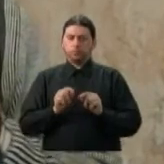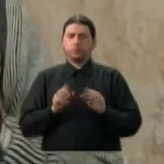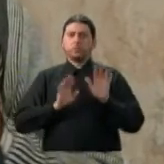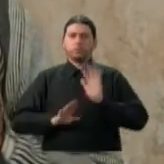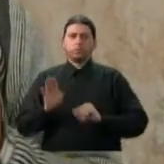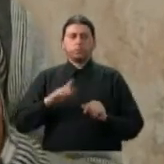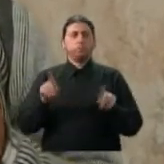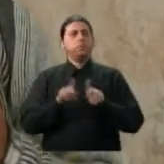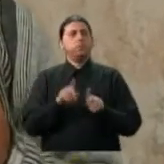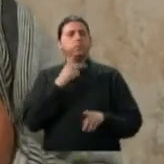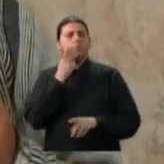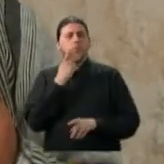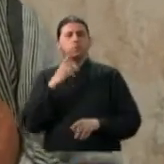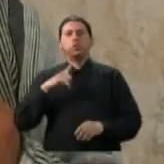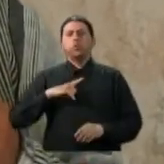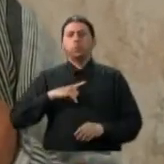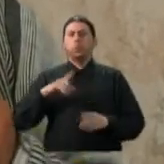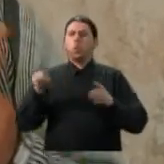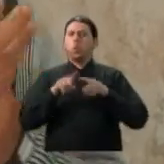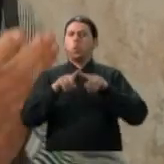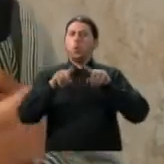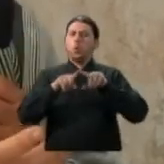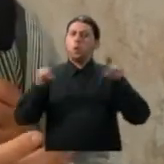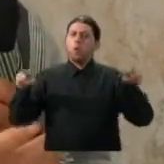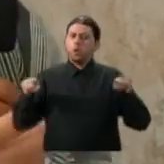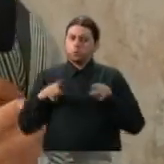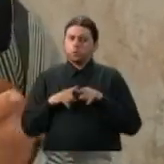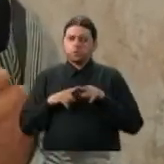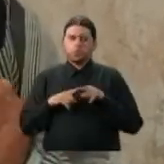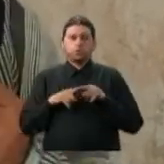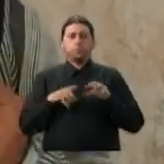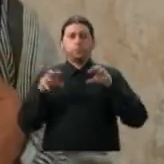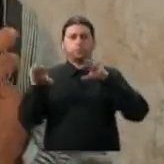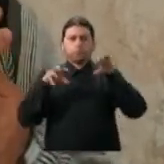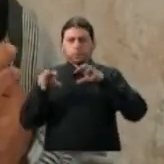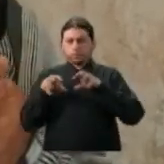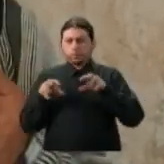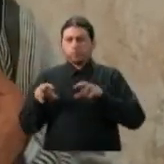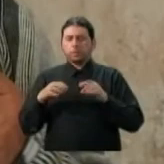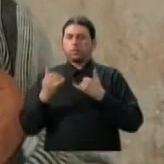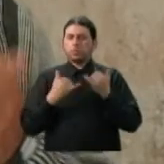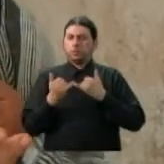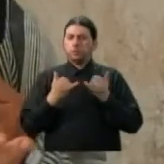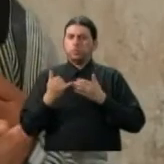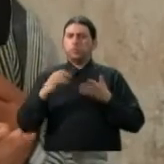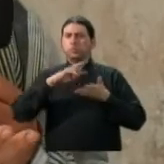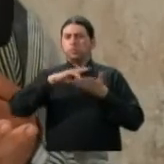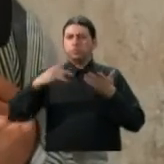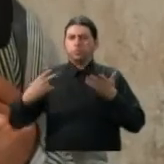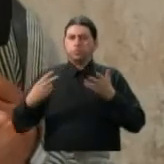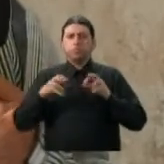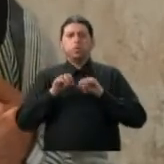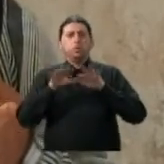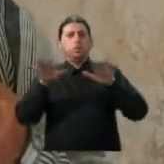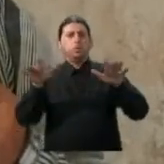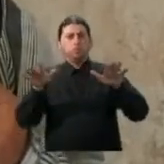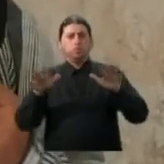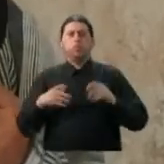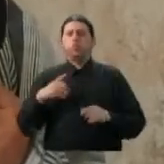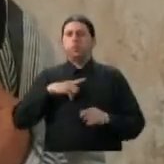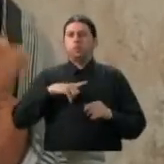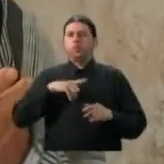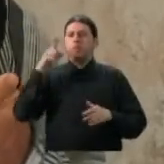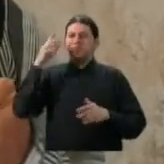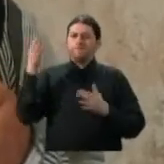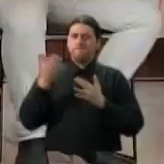né, reduzir o campo de ação do vírus. Né? Então, quanto menos chance esse vírus vai ter de se propagar, né, eu acho que é o mínimo